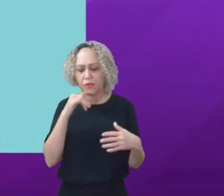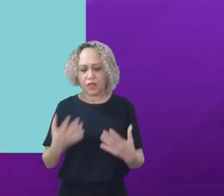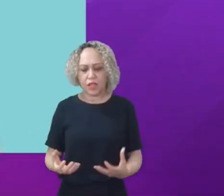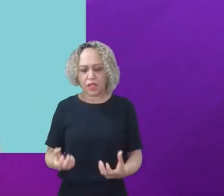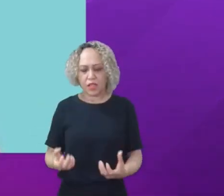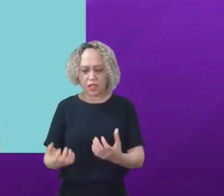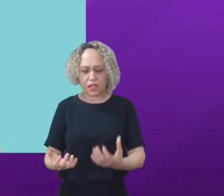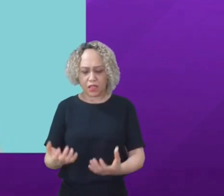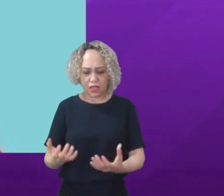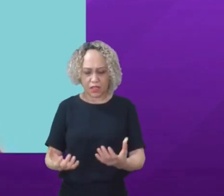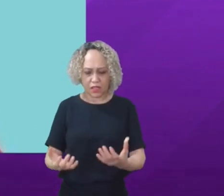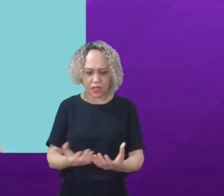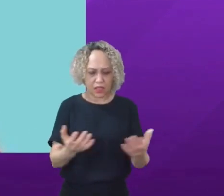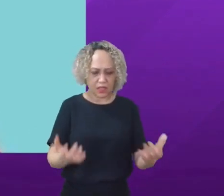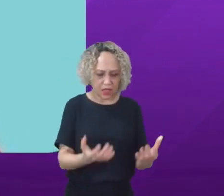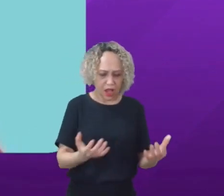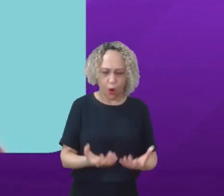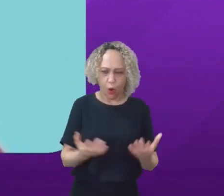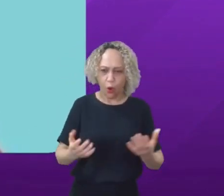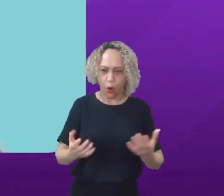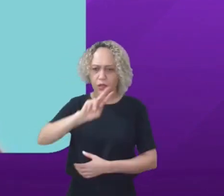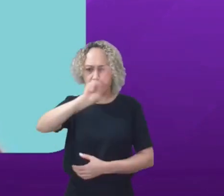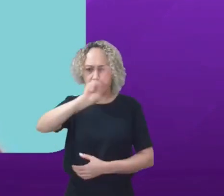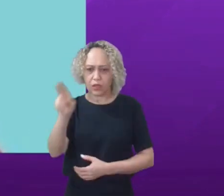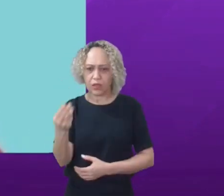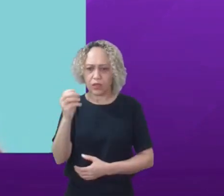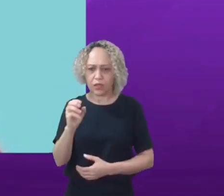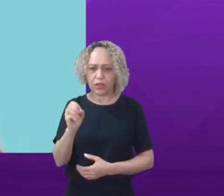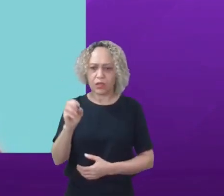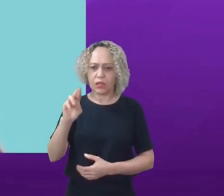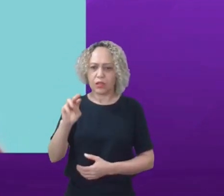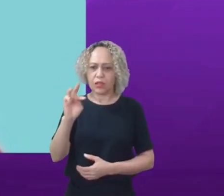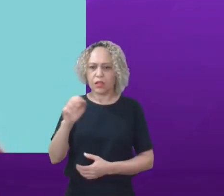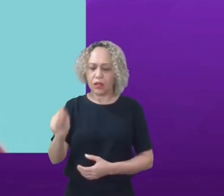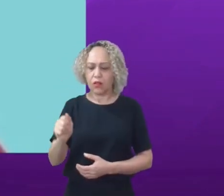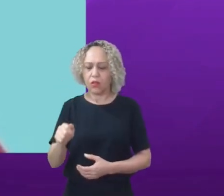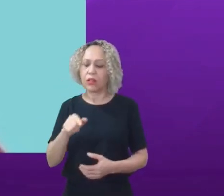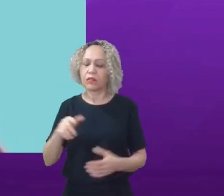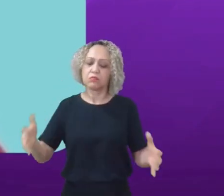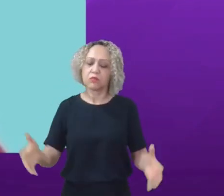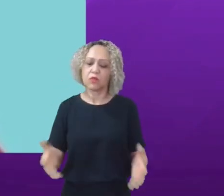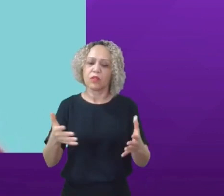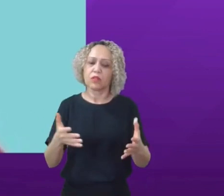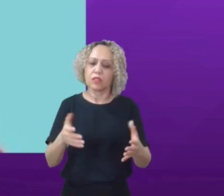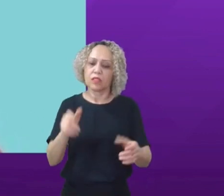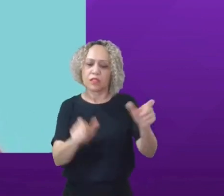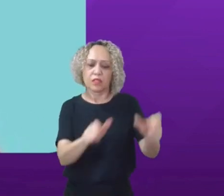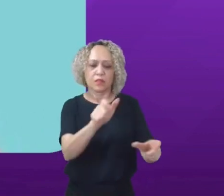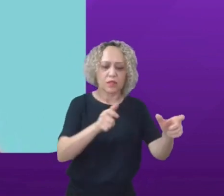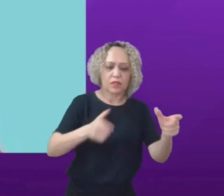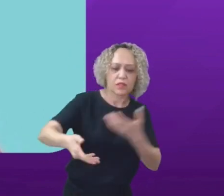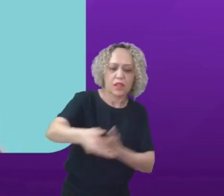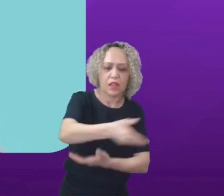direta e indireta, como eu já falei, mas a horta também, já focado aqui, como promotora de